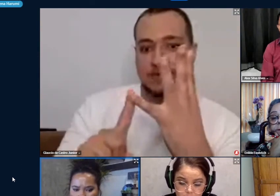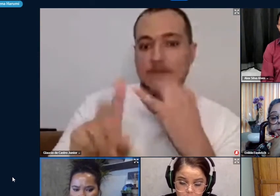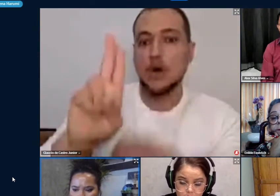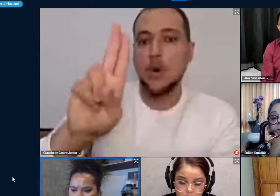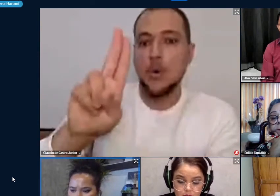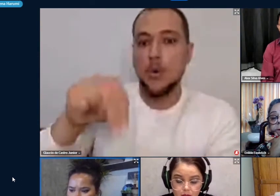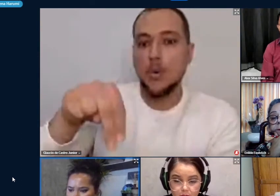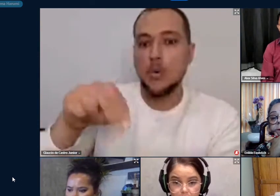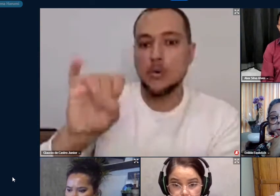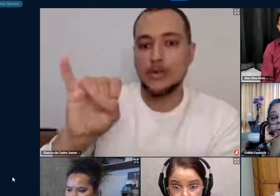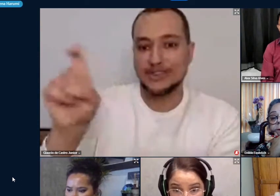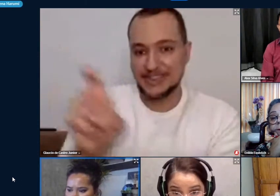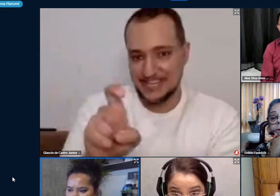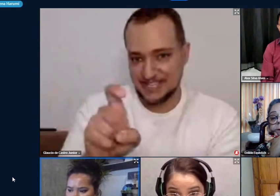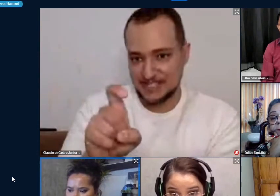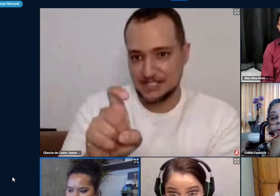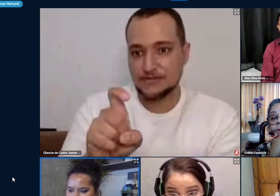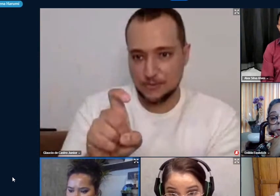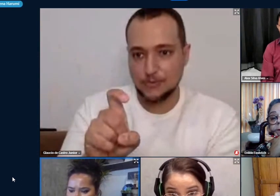Android,